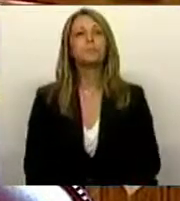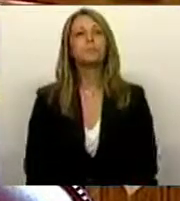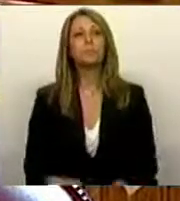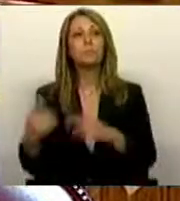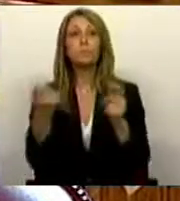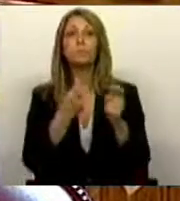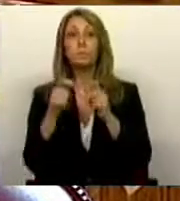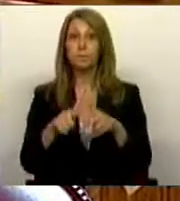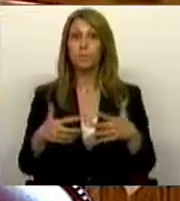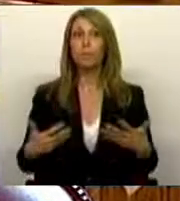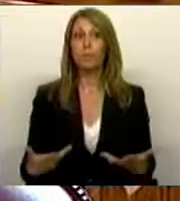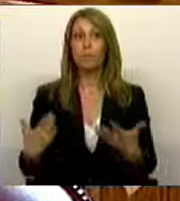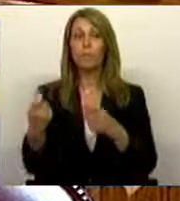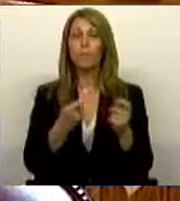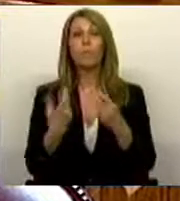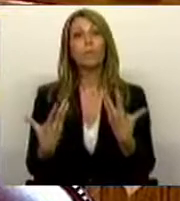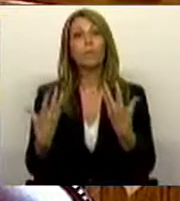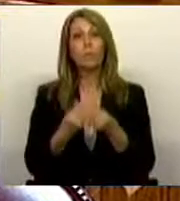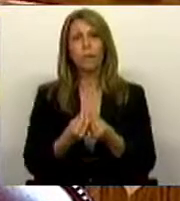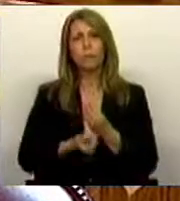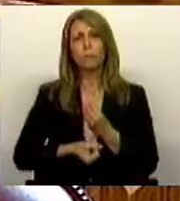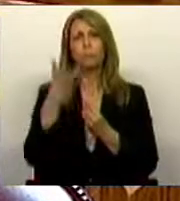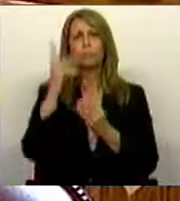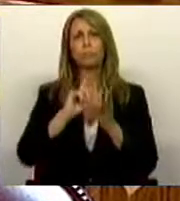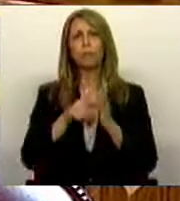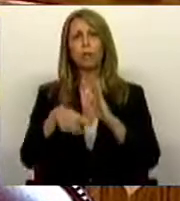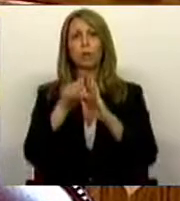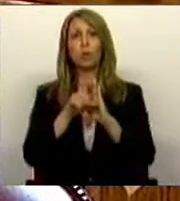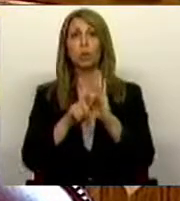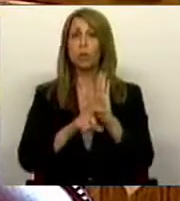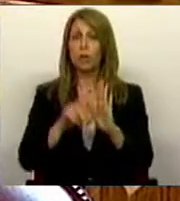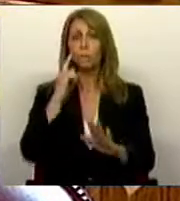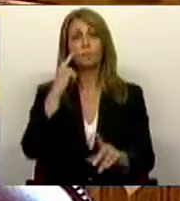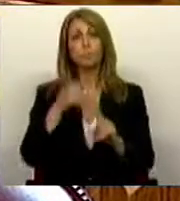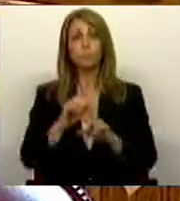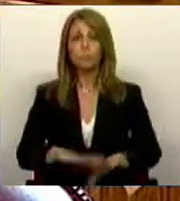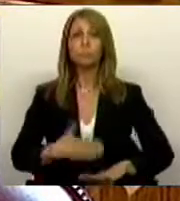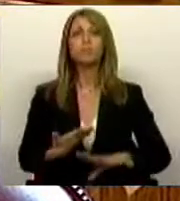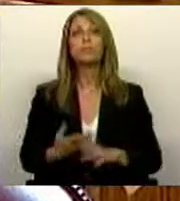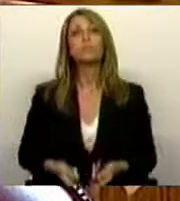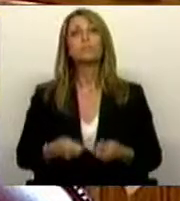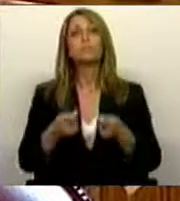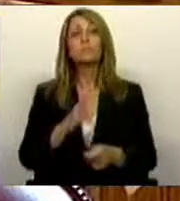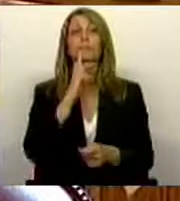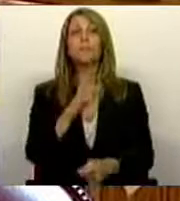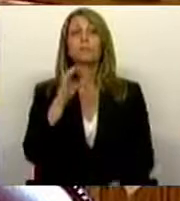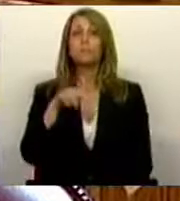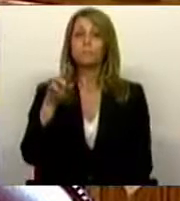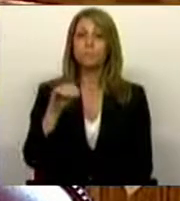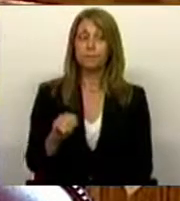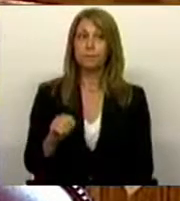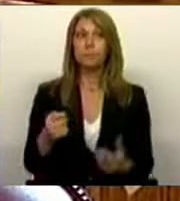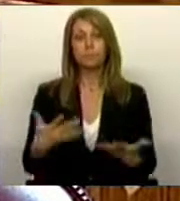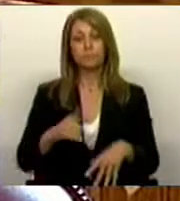discutimos hoje neste debate conjunto um conjunto de projetos de resolução que visam reforçar o investimento e a resposta do Serviço Nacional de Saúde